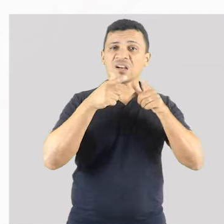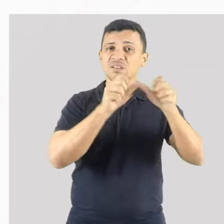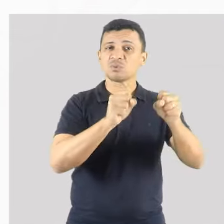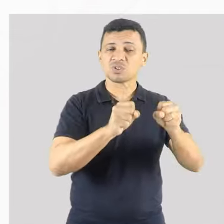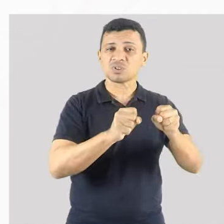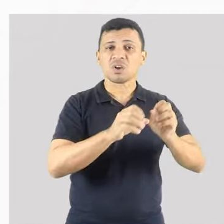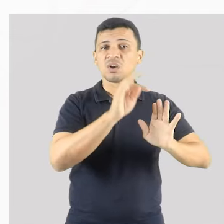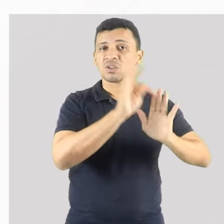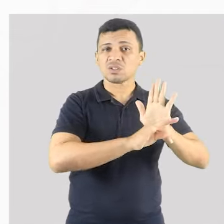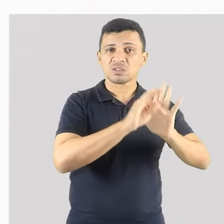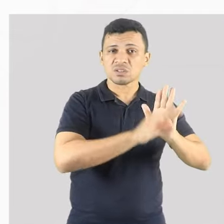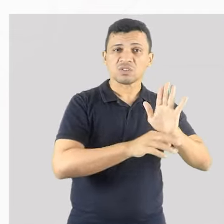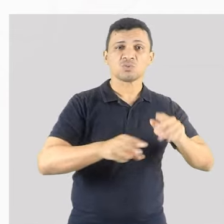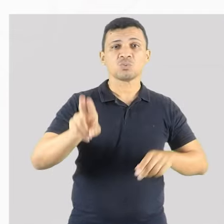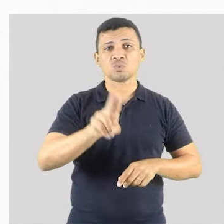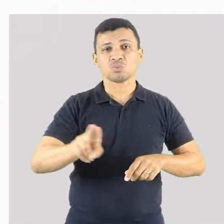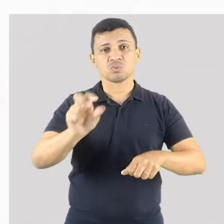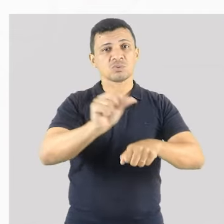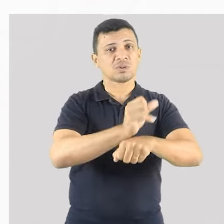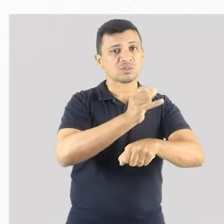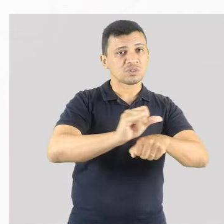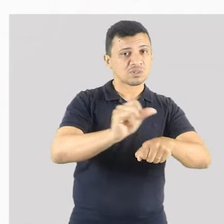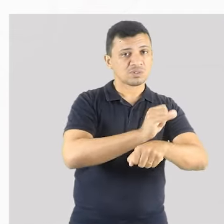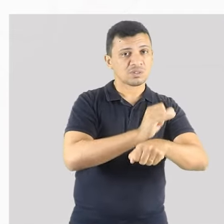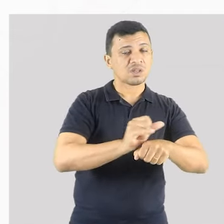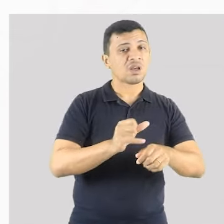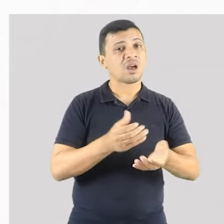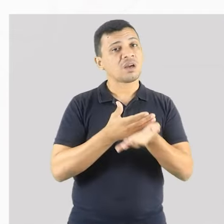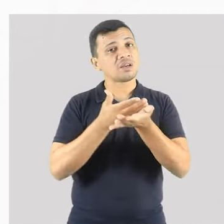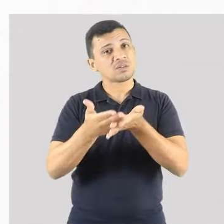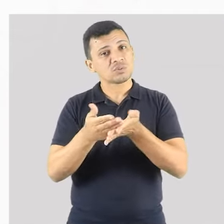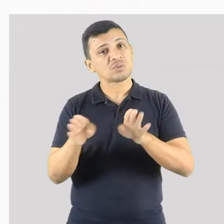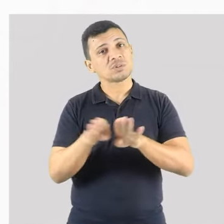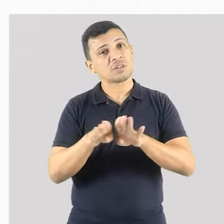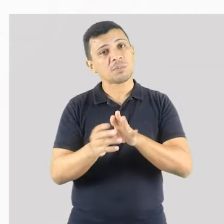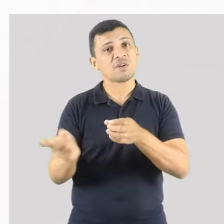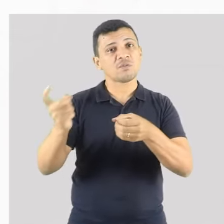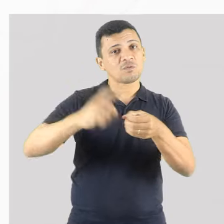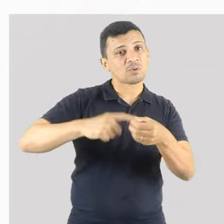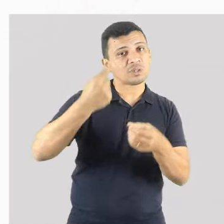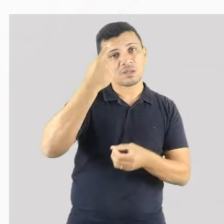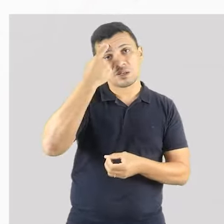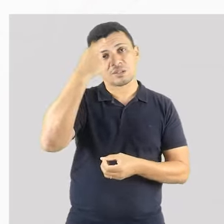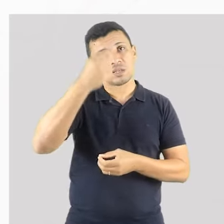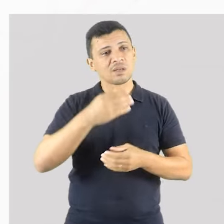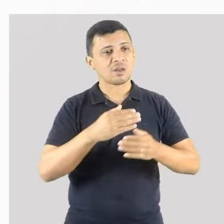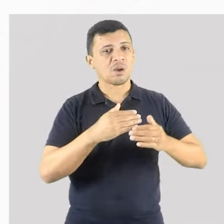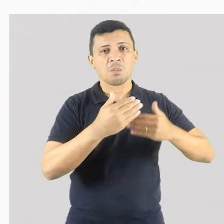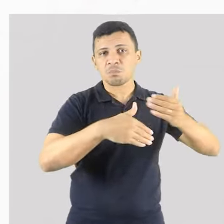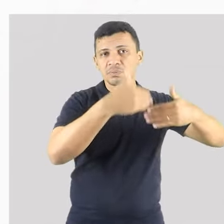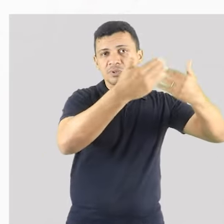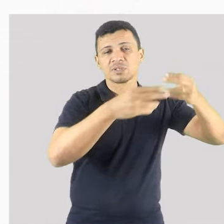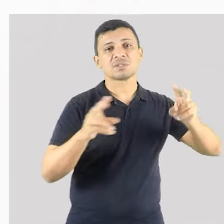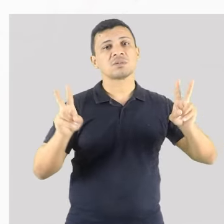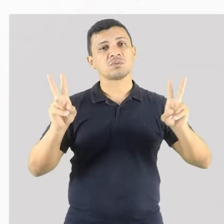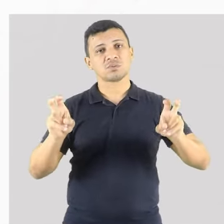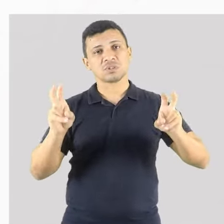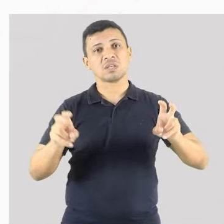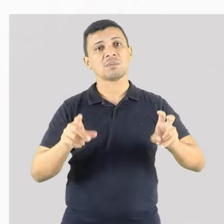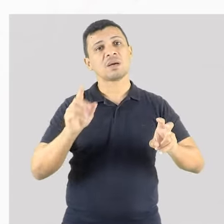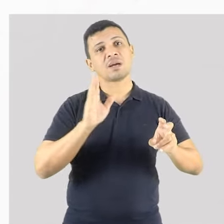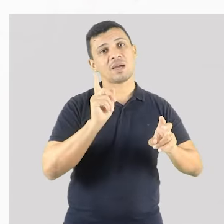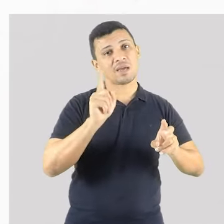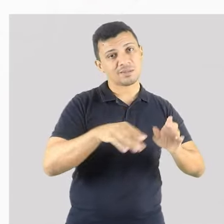textos mobilizam estratégias para introduzir e retomar ideias promovendo progressão do tema progressão é